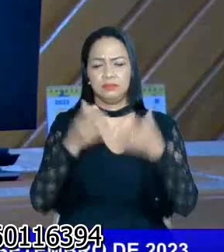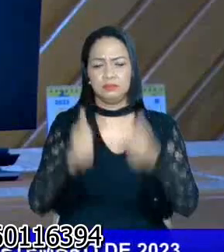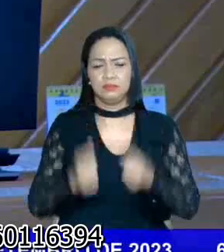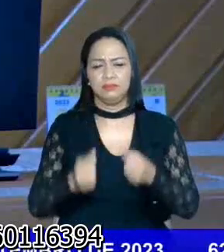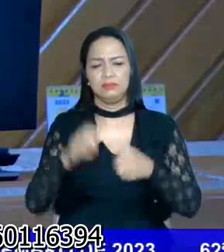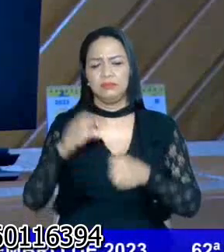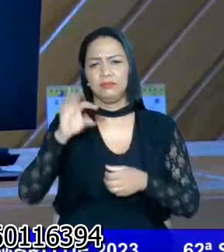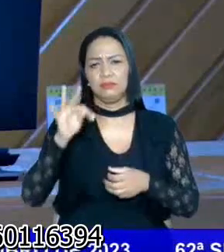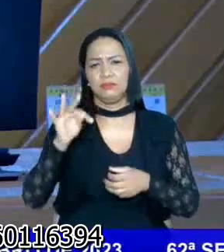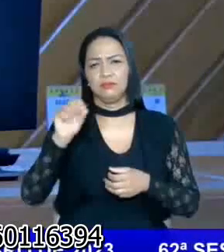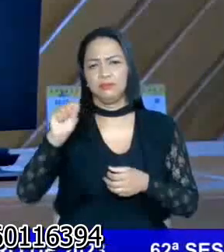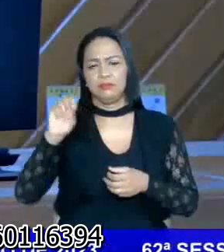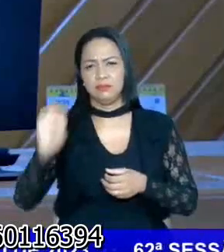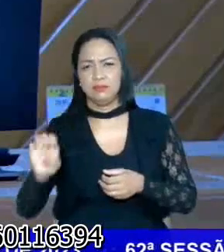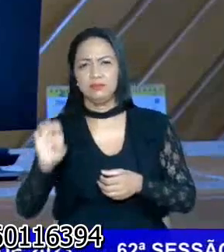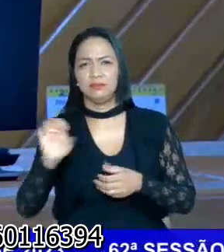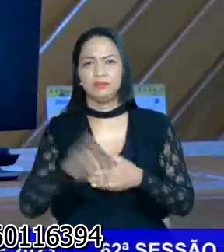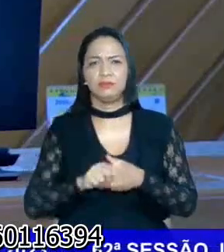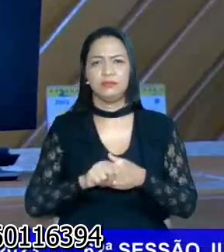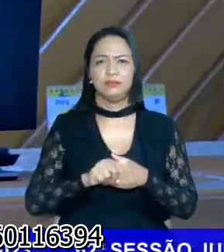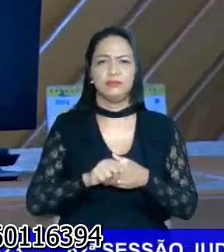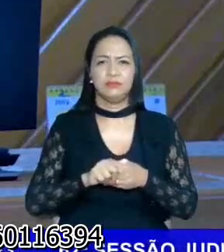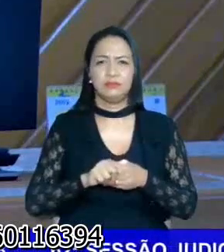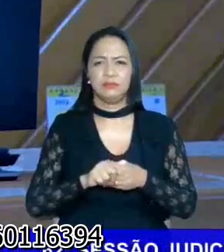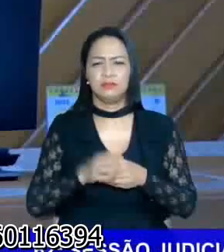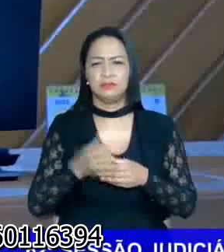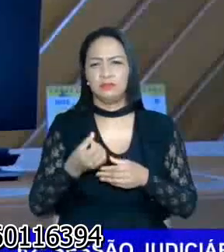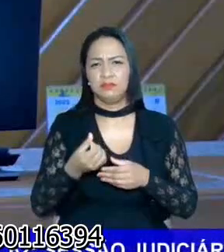Superior Eleitoral, estabelecido no RESP